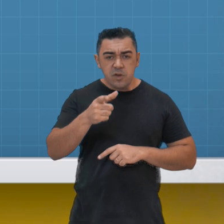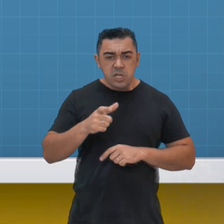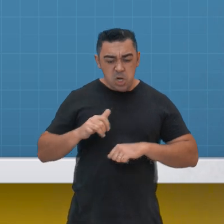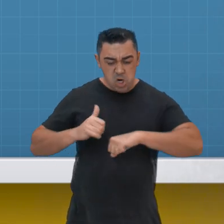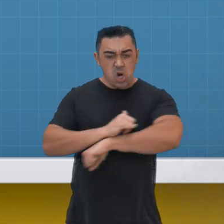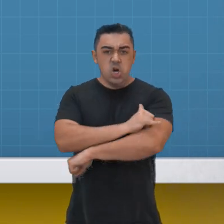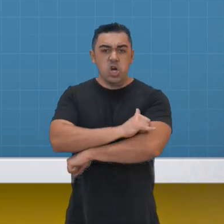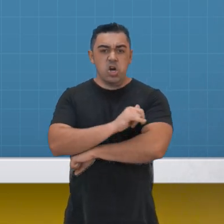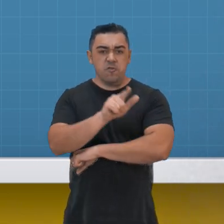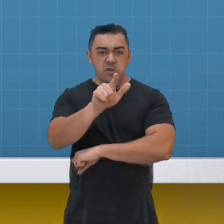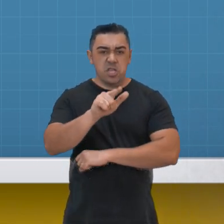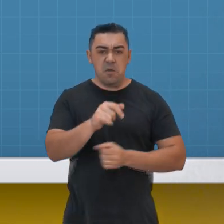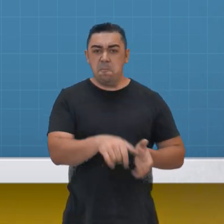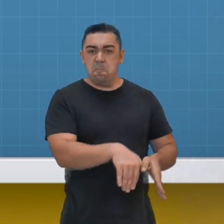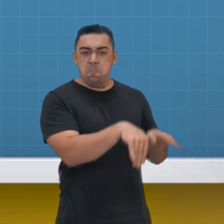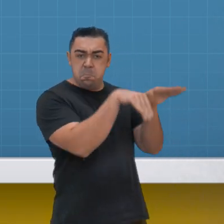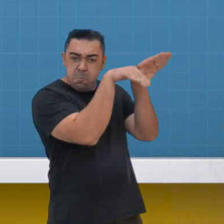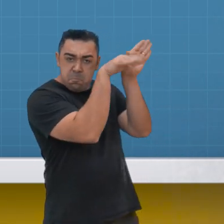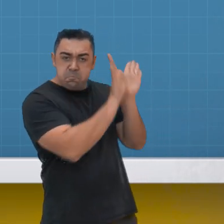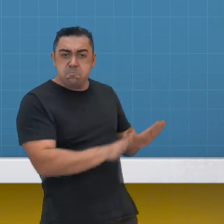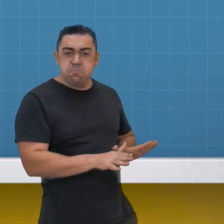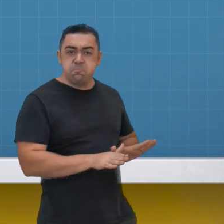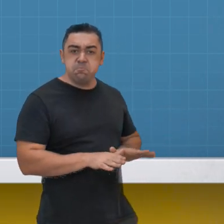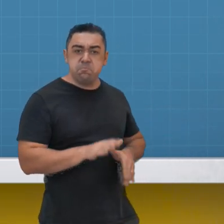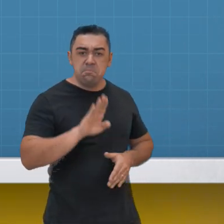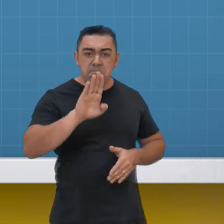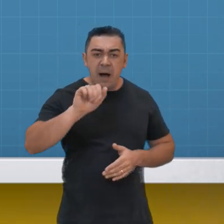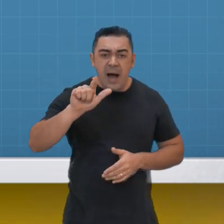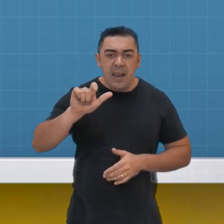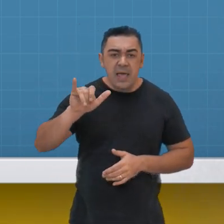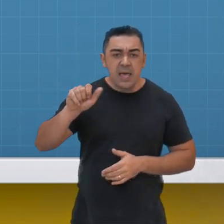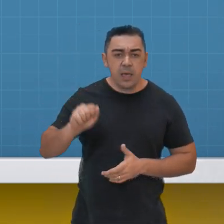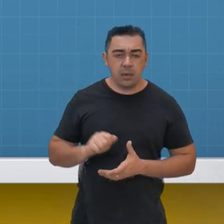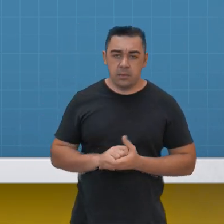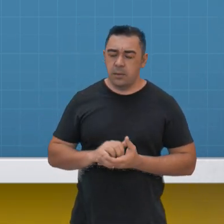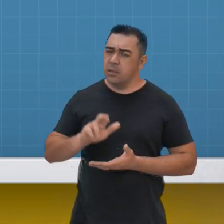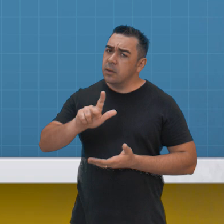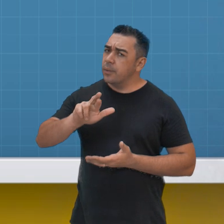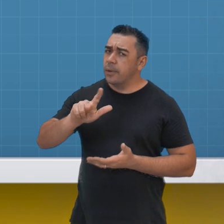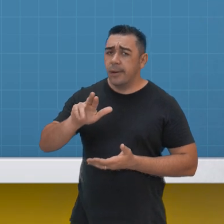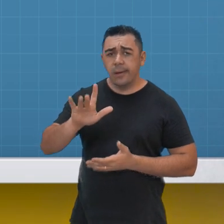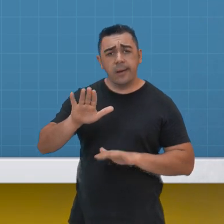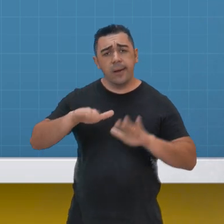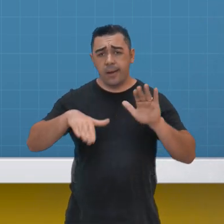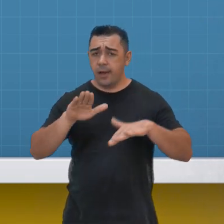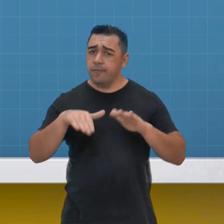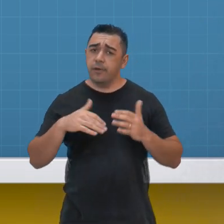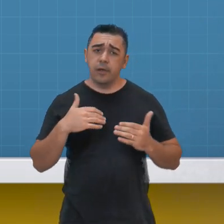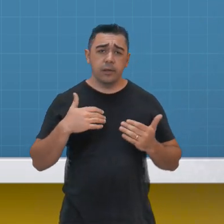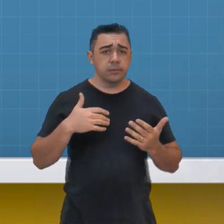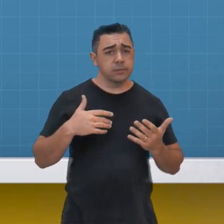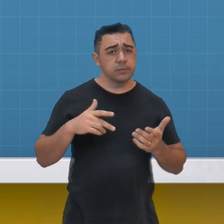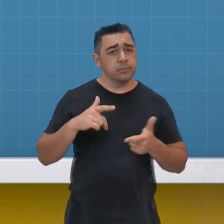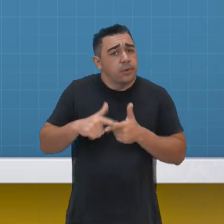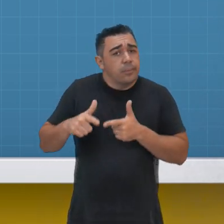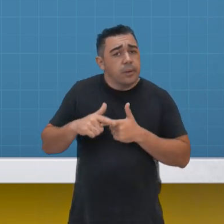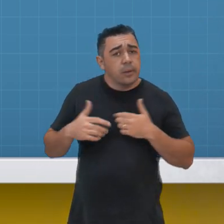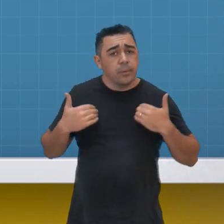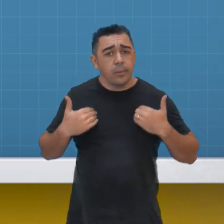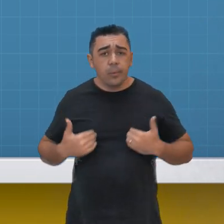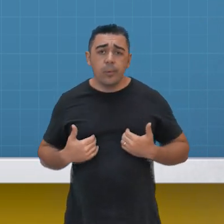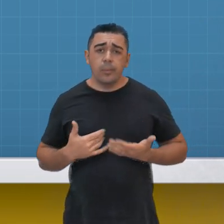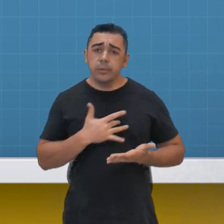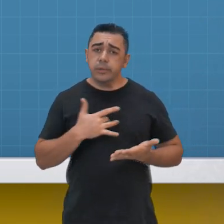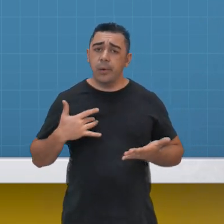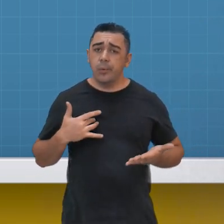porque é gordo. As pessoas, elas não são gordas porque elas querem. Anatomia, questões